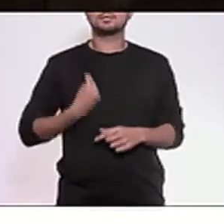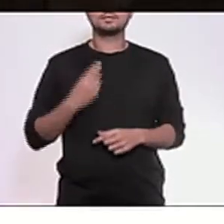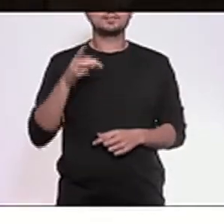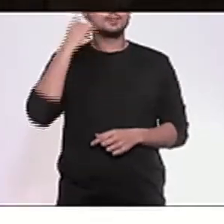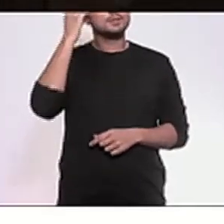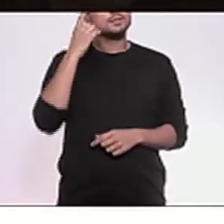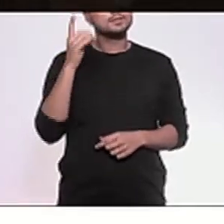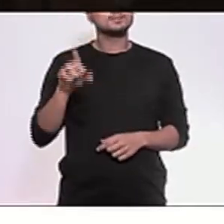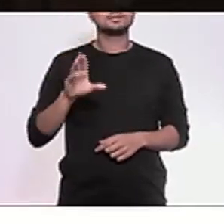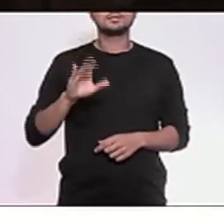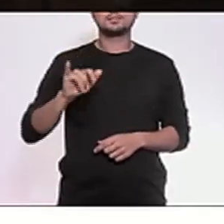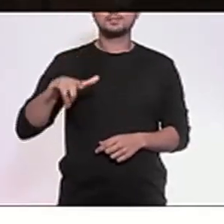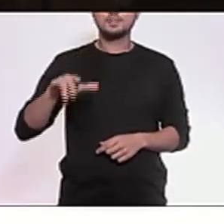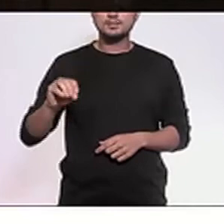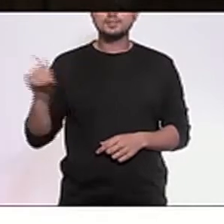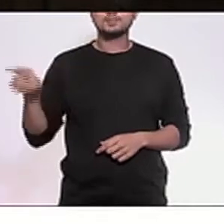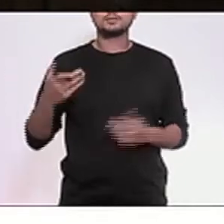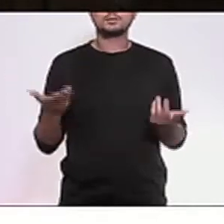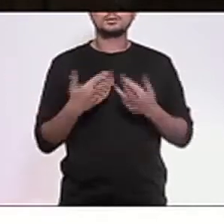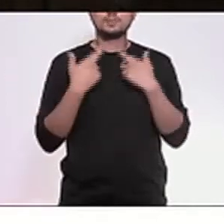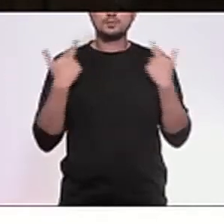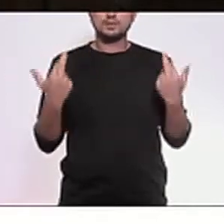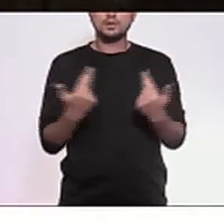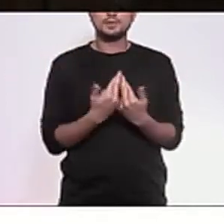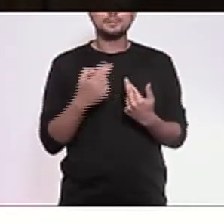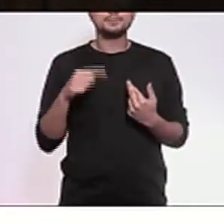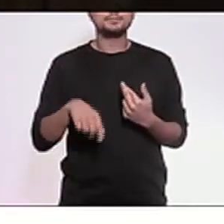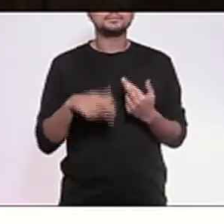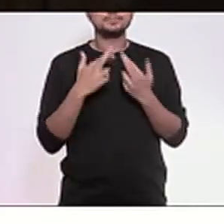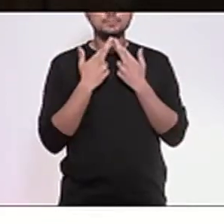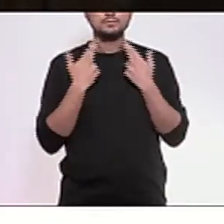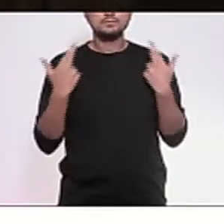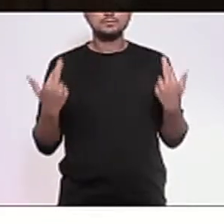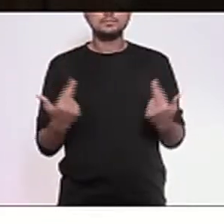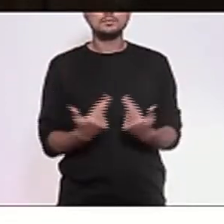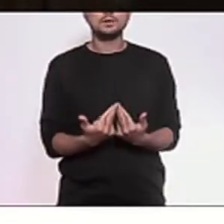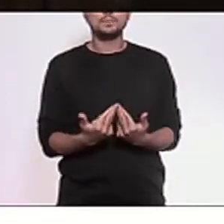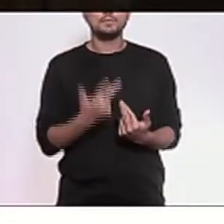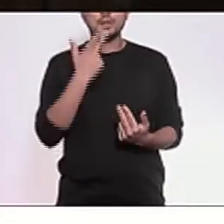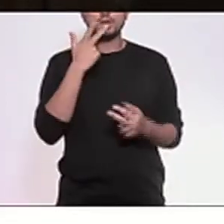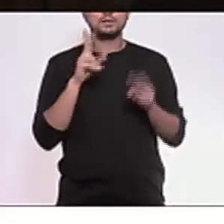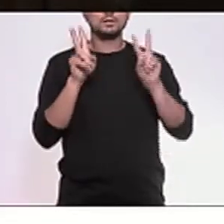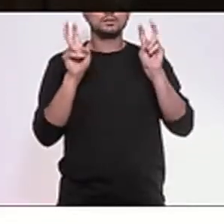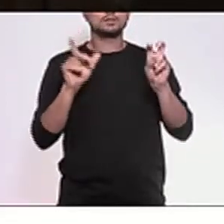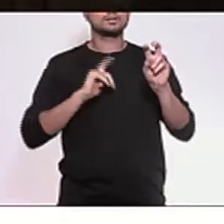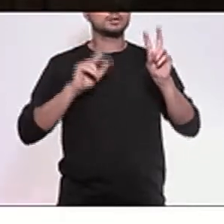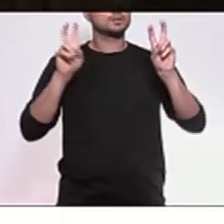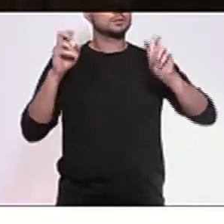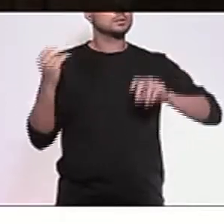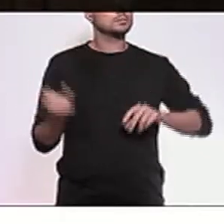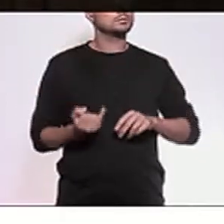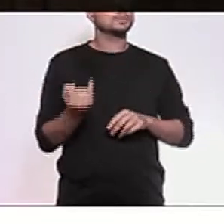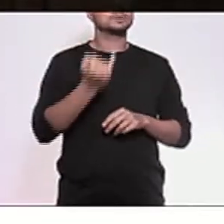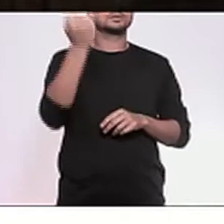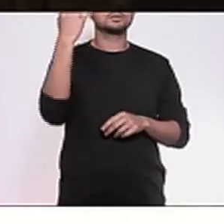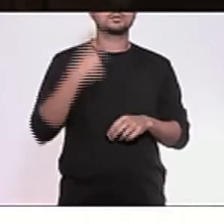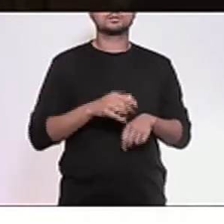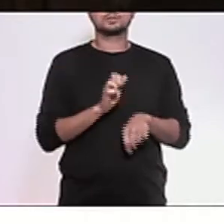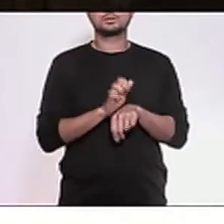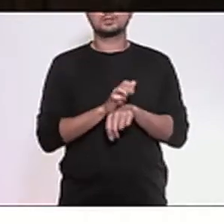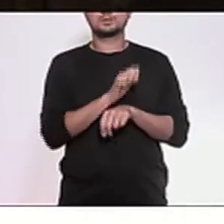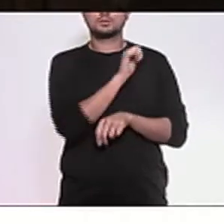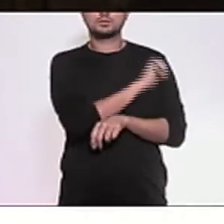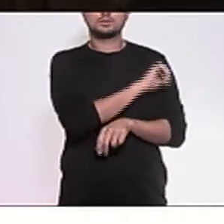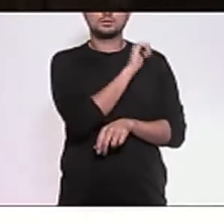essa sessão que discute um assunto extremamente importante para o Estado do Rio de